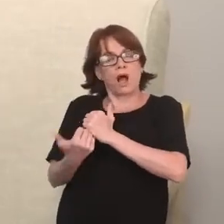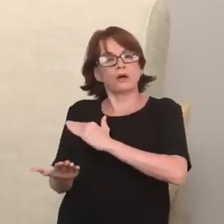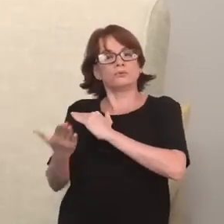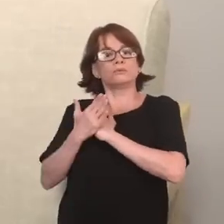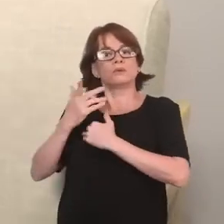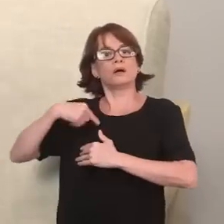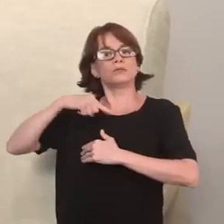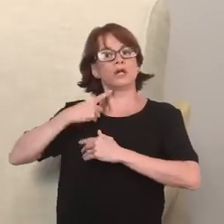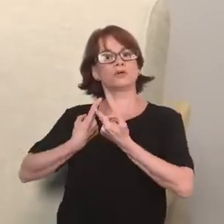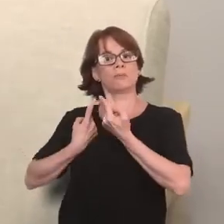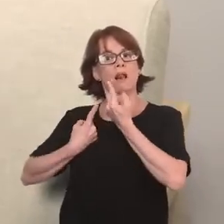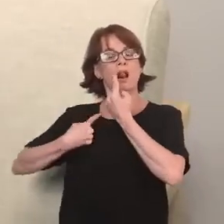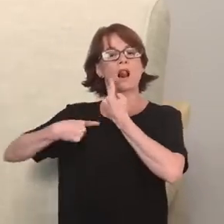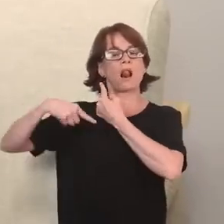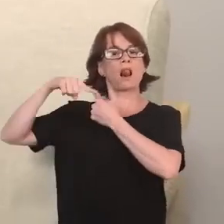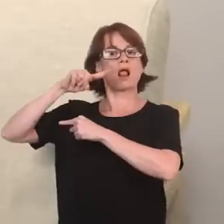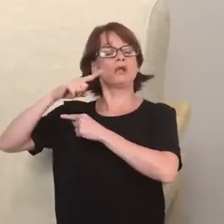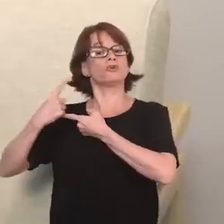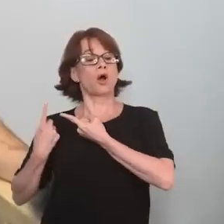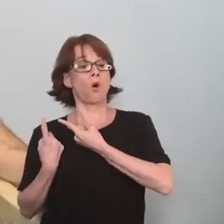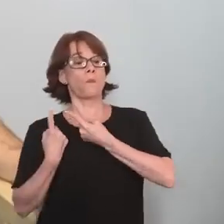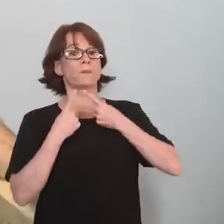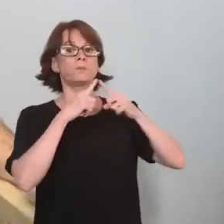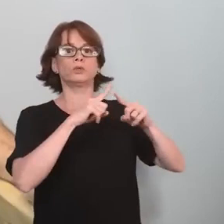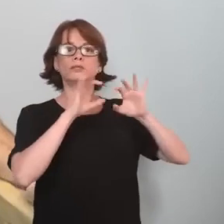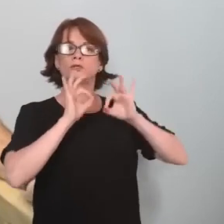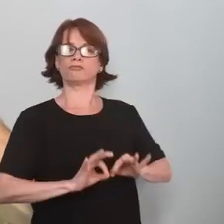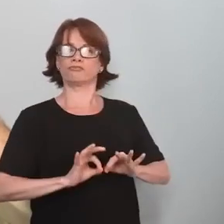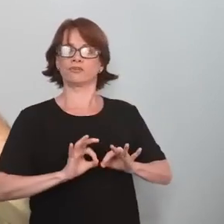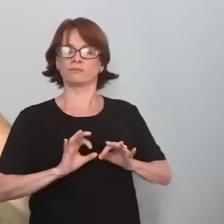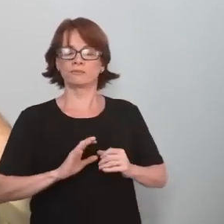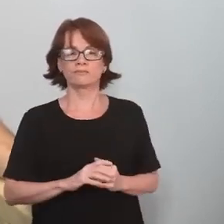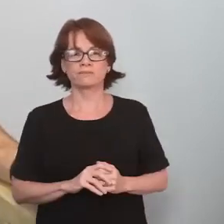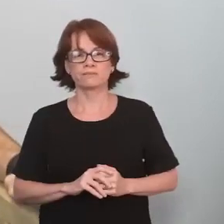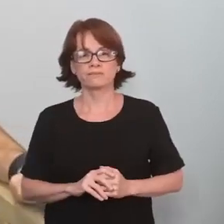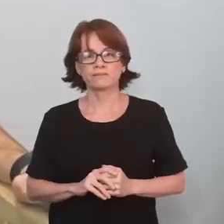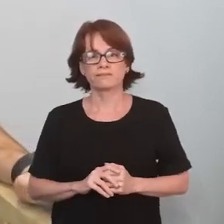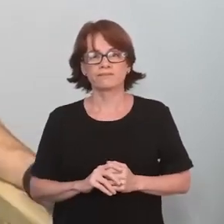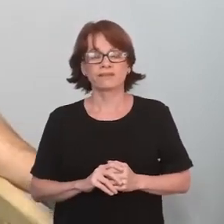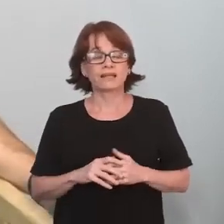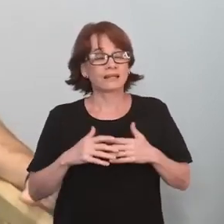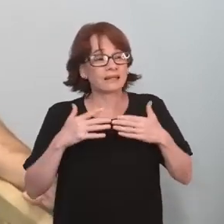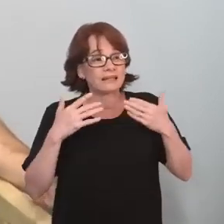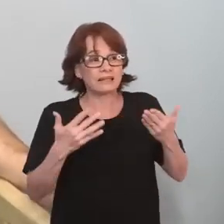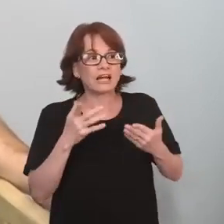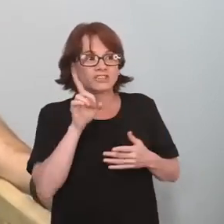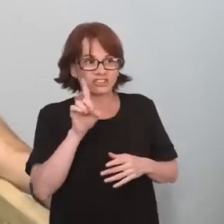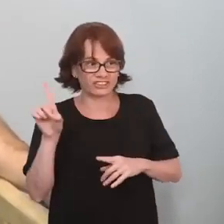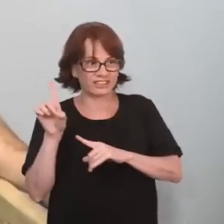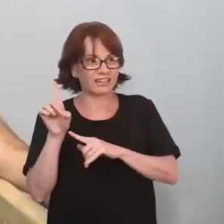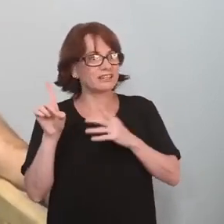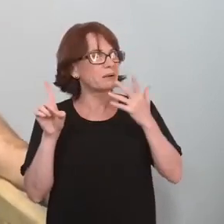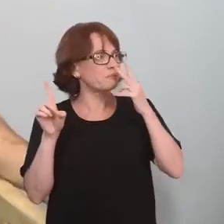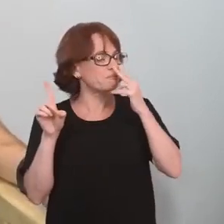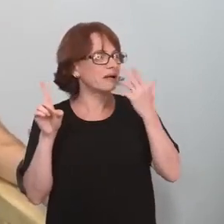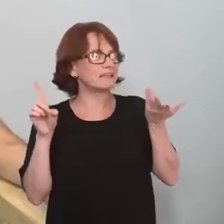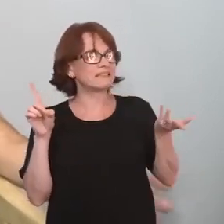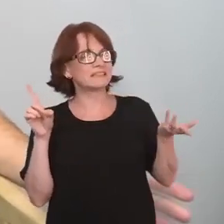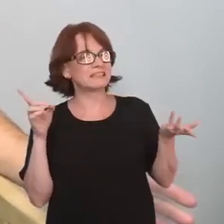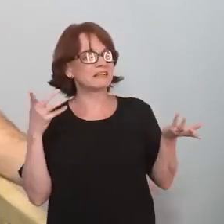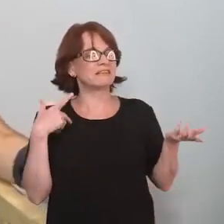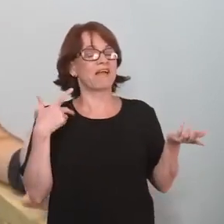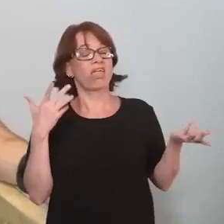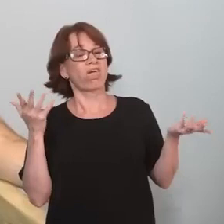que a gente possa fazer uma oposição firme. Perfeito. Bia, a direita brasileira estava adormecida. Nós vivemos décadas